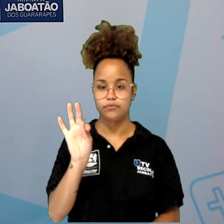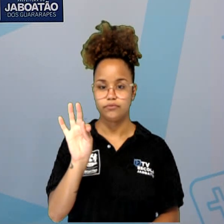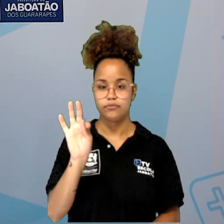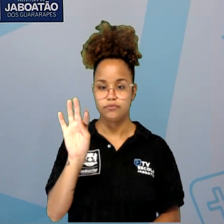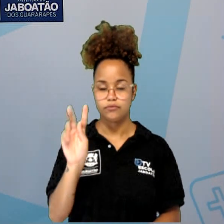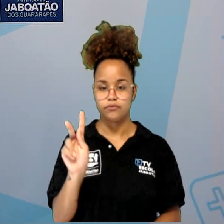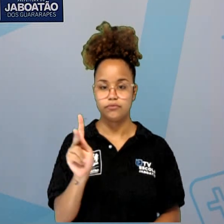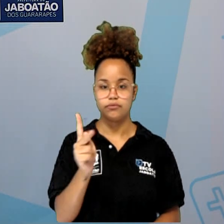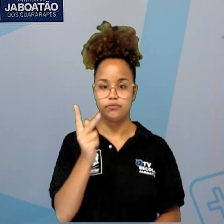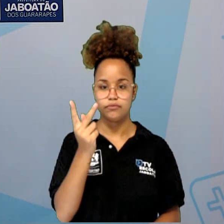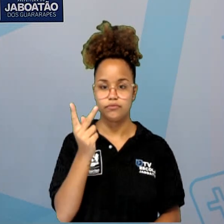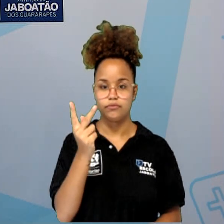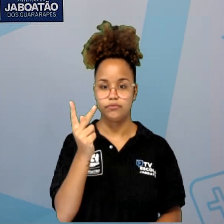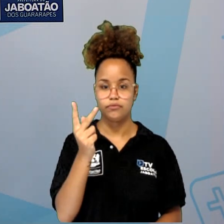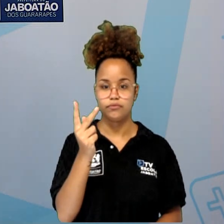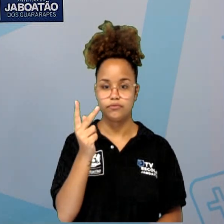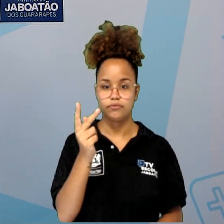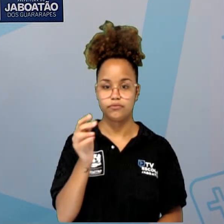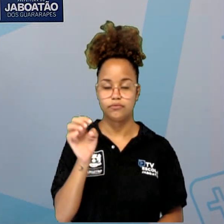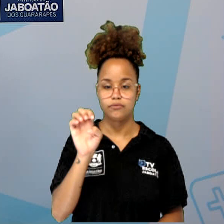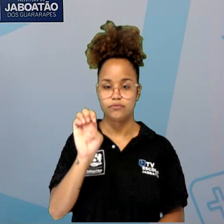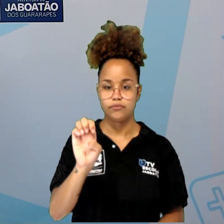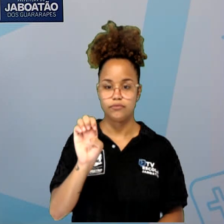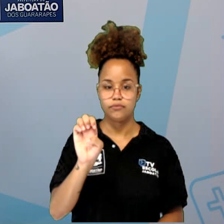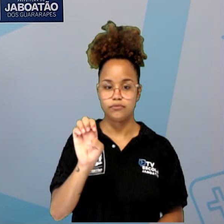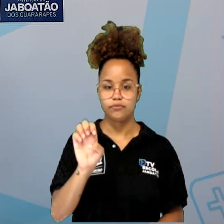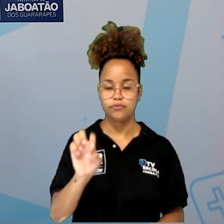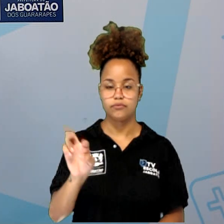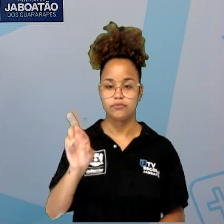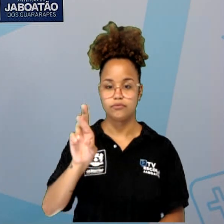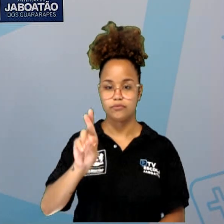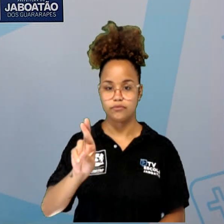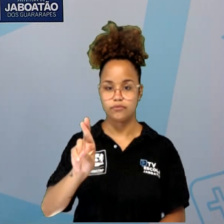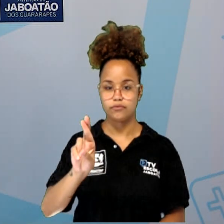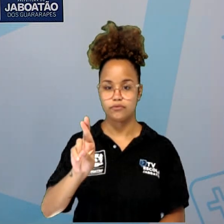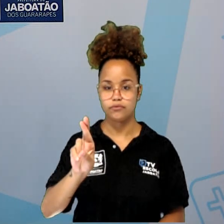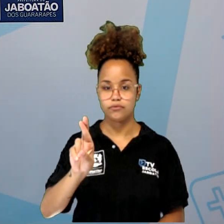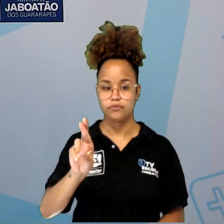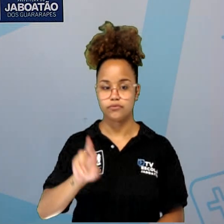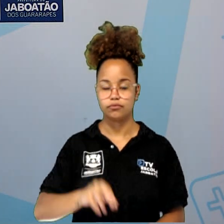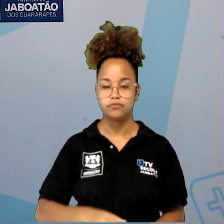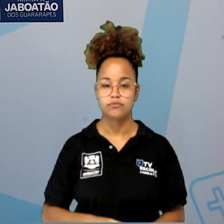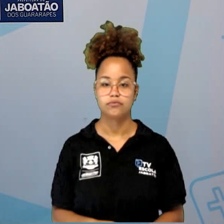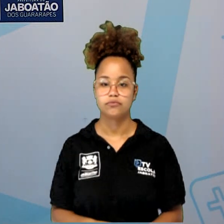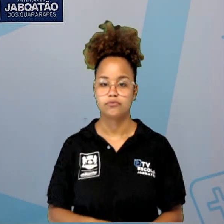T, H, E, R.